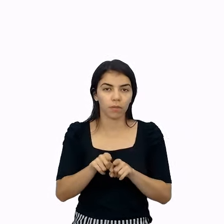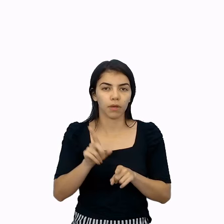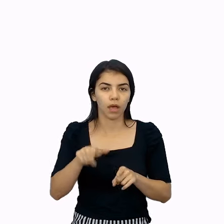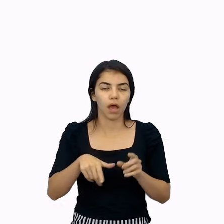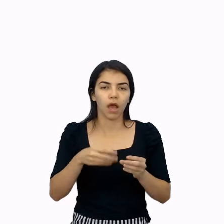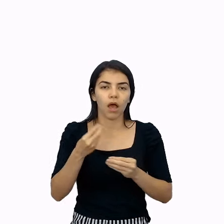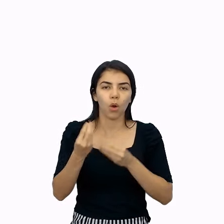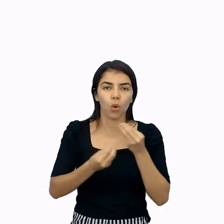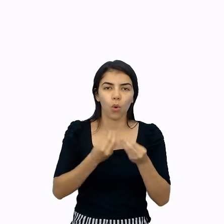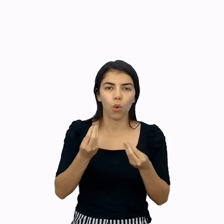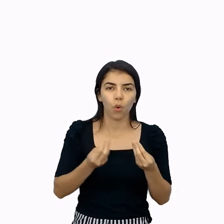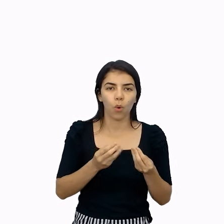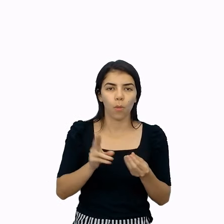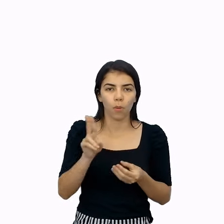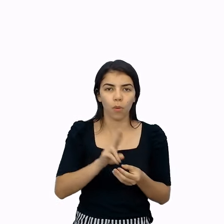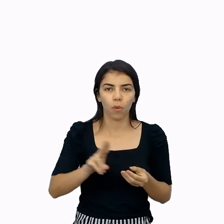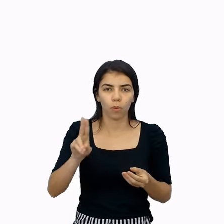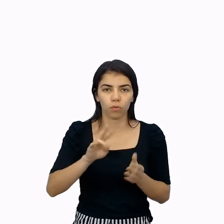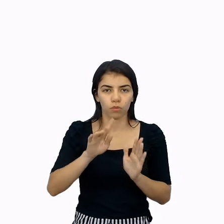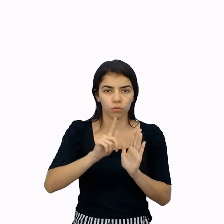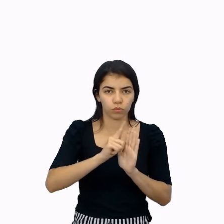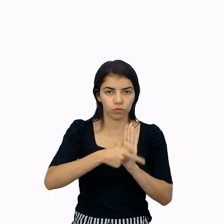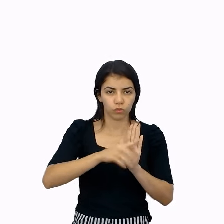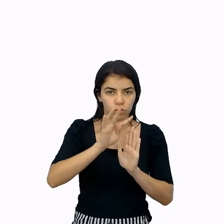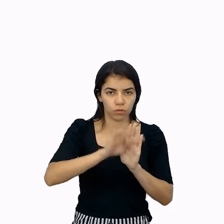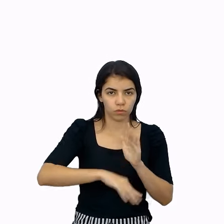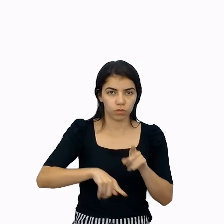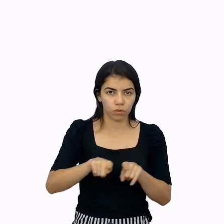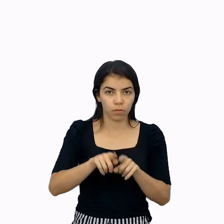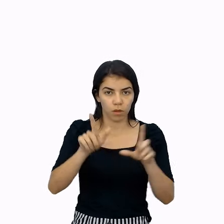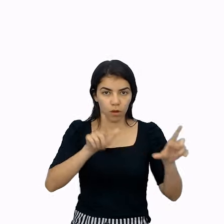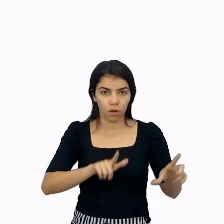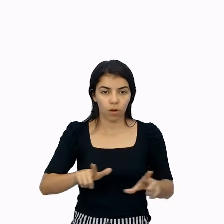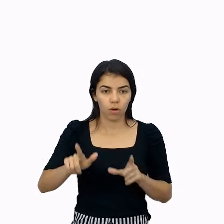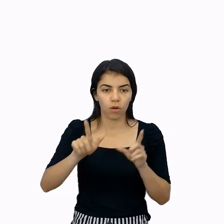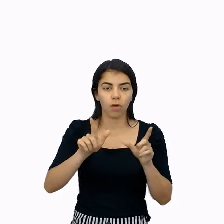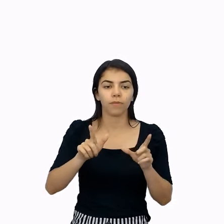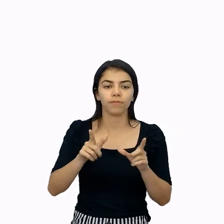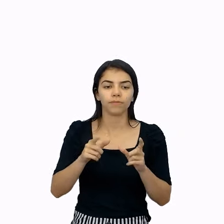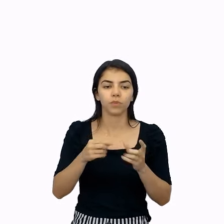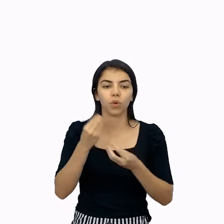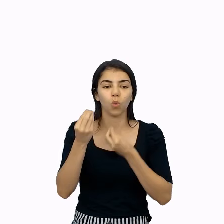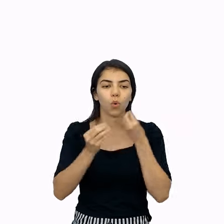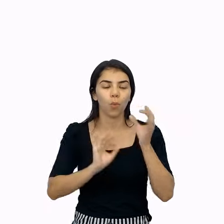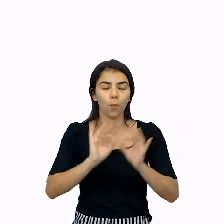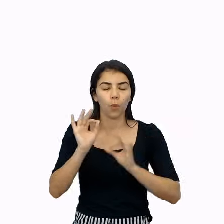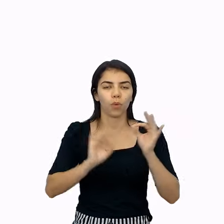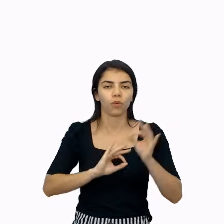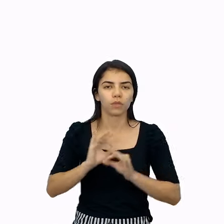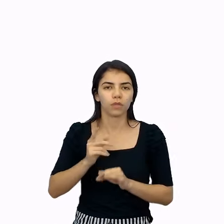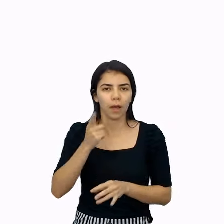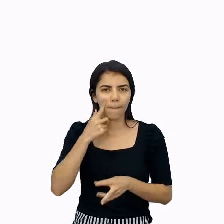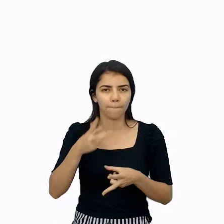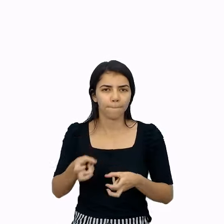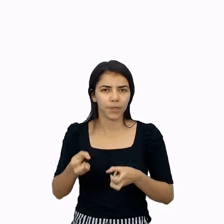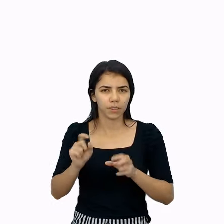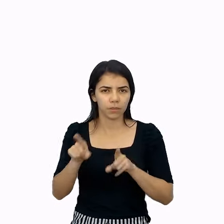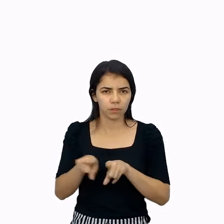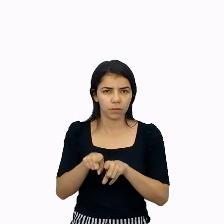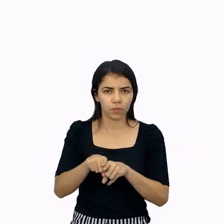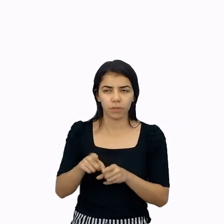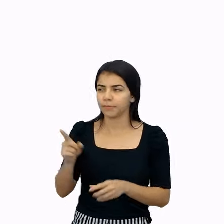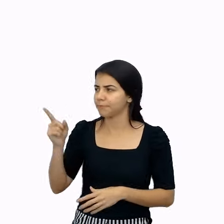elementos constitutivos dos gêneros textuais? Vamos ver a seguir. Esta organização, vejam que nesse